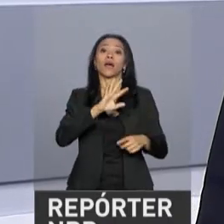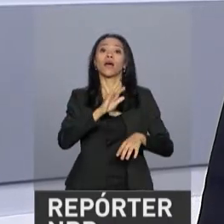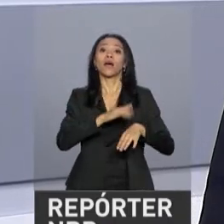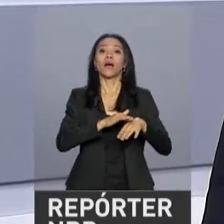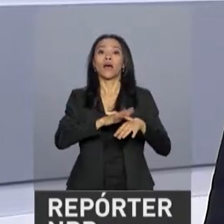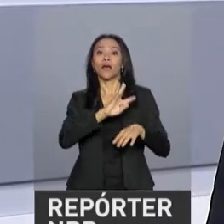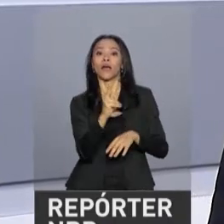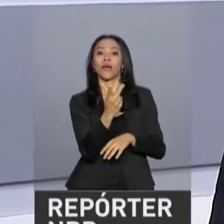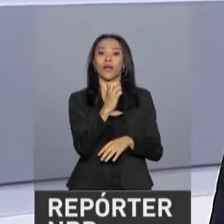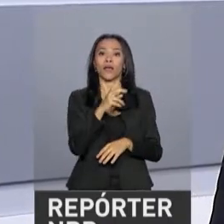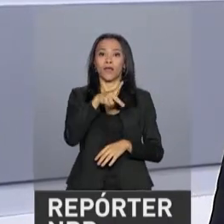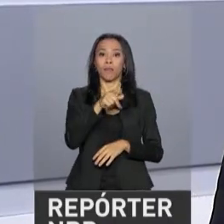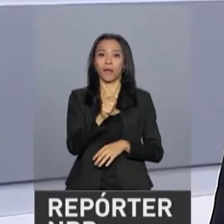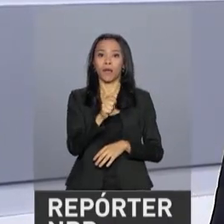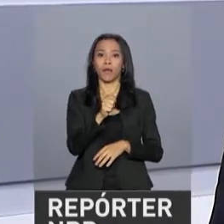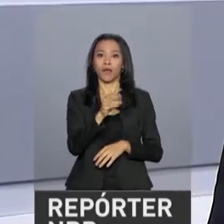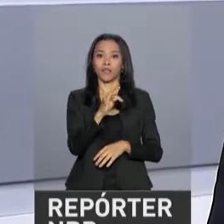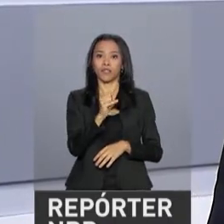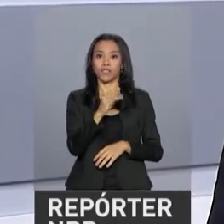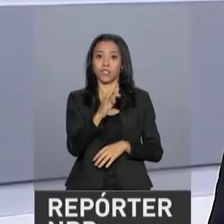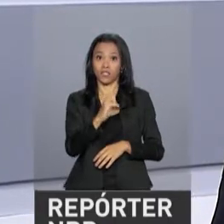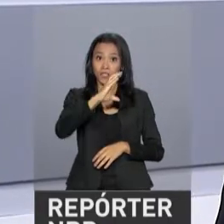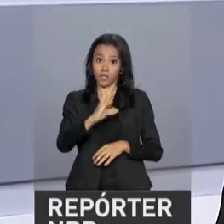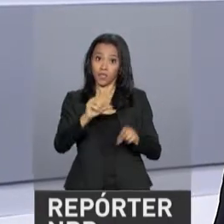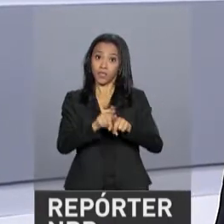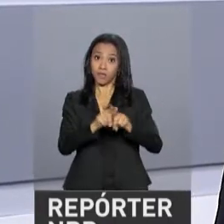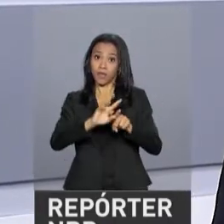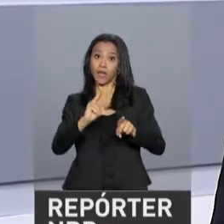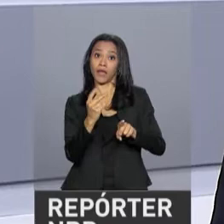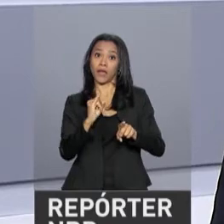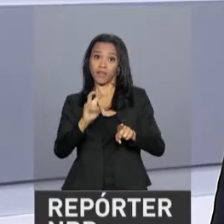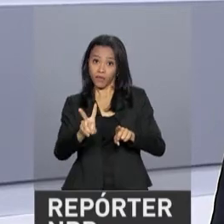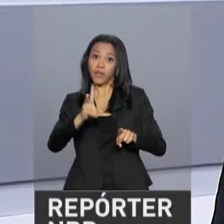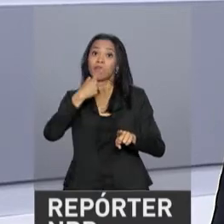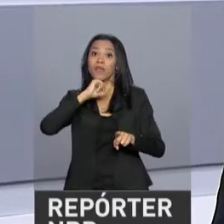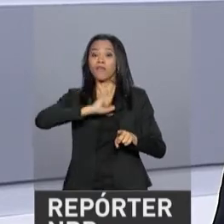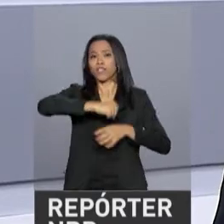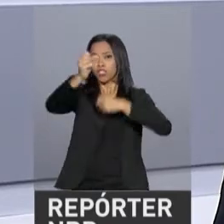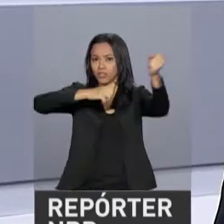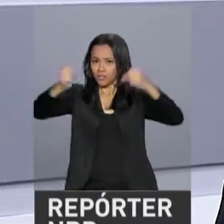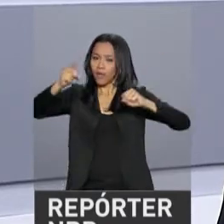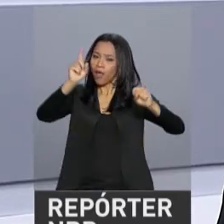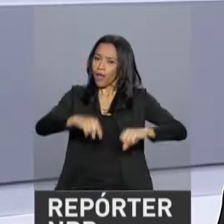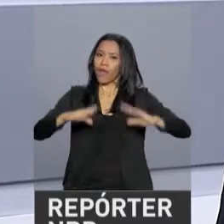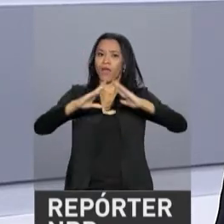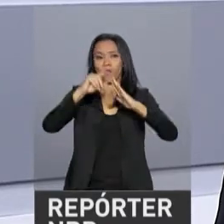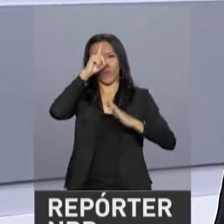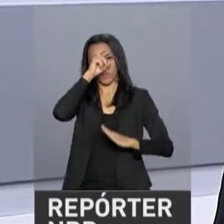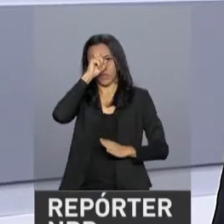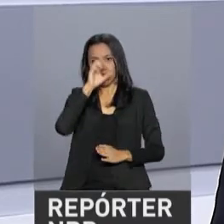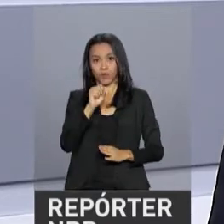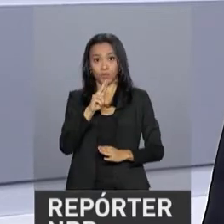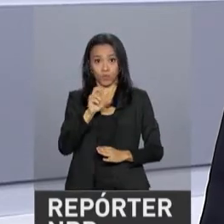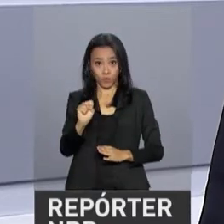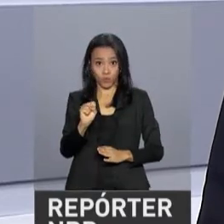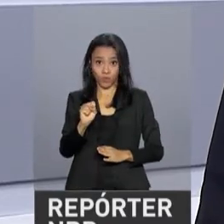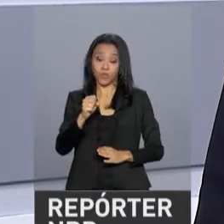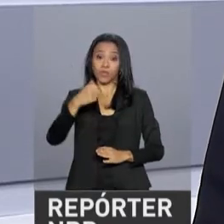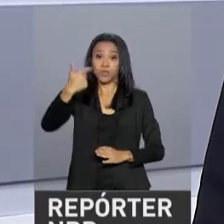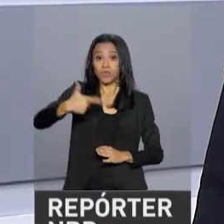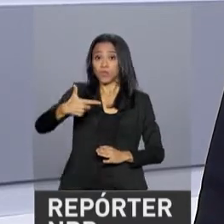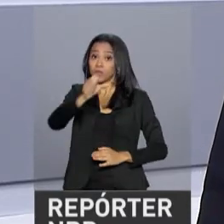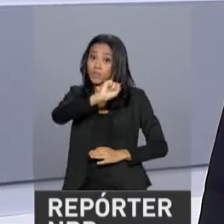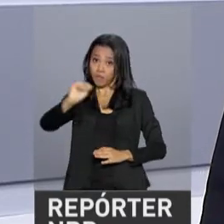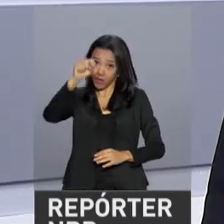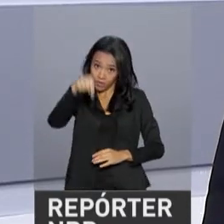a previsão é que parte dos remédios sejam distribuídos pelo sus o sistema único saúde no segundo semestre deste ano raíssa